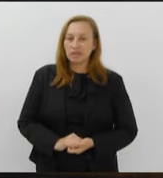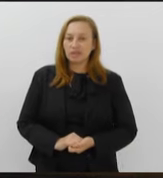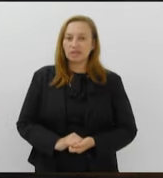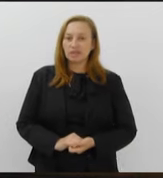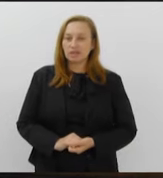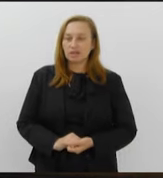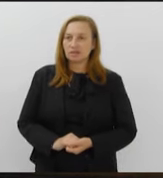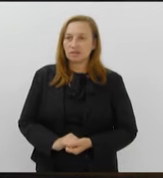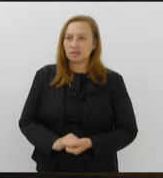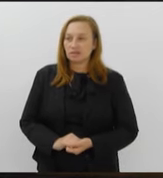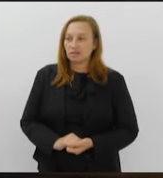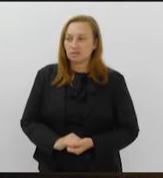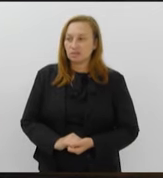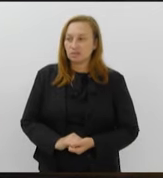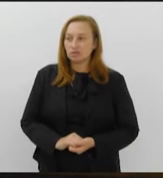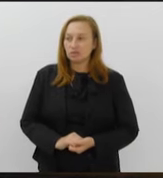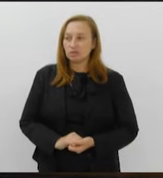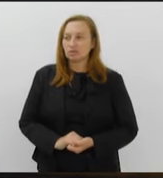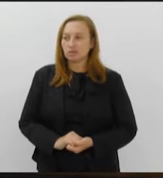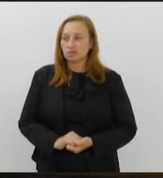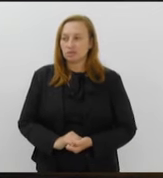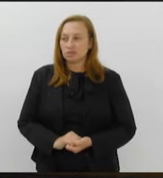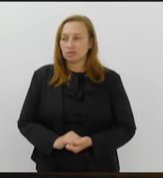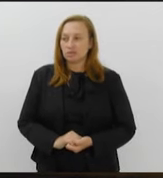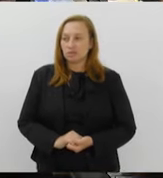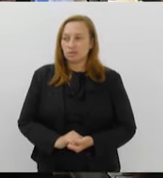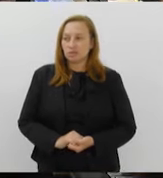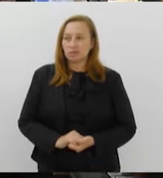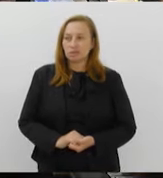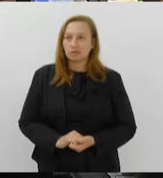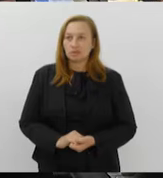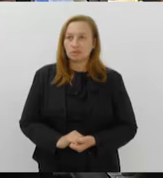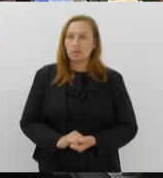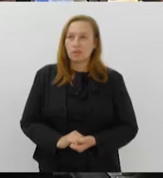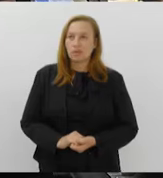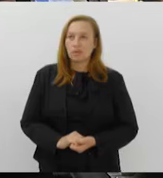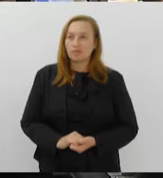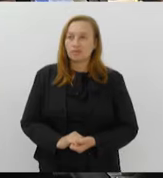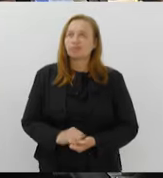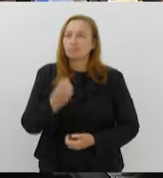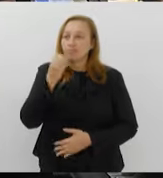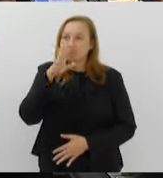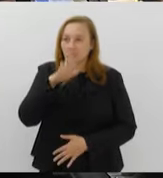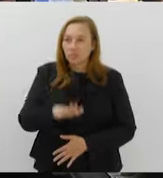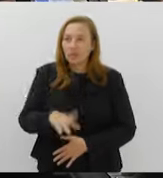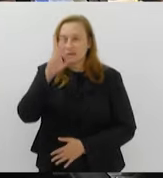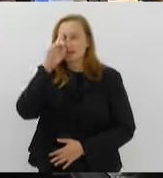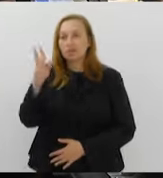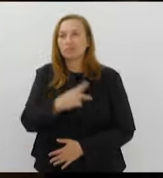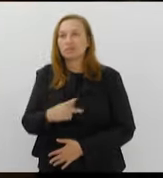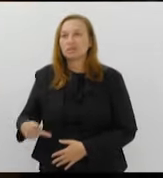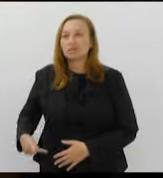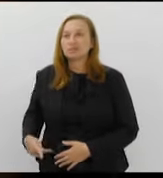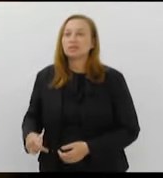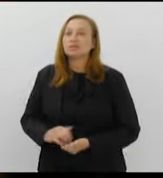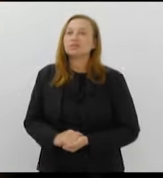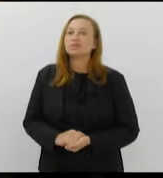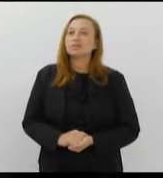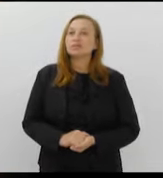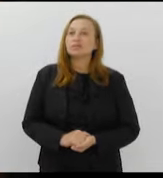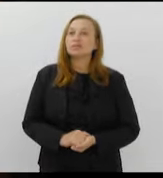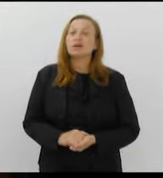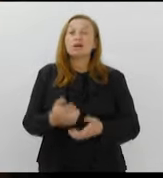Deputada Dani Monteiro. Boa tarde, nossa nobre deputada. Boa tarde, senhor presidente. Queria